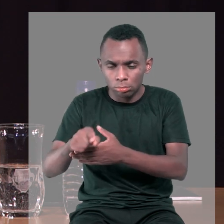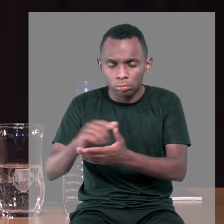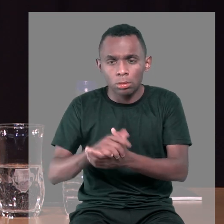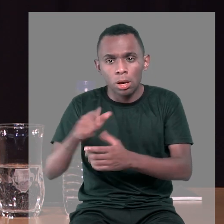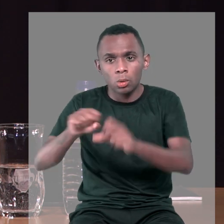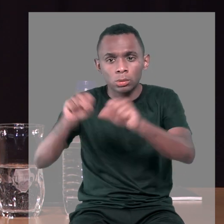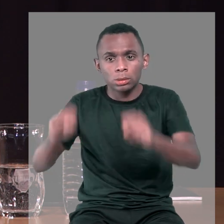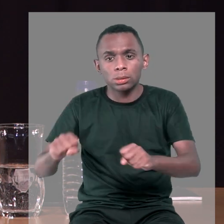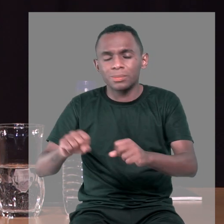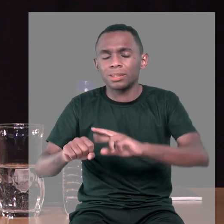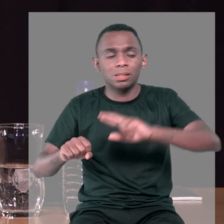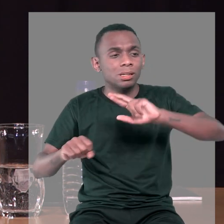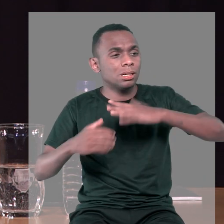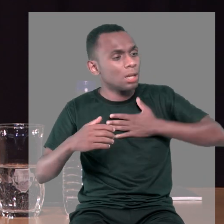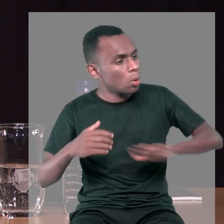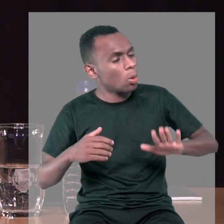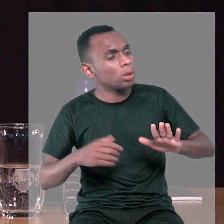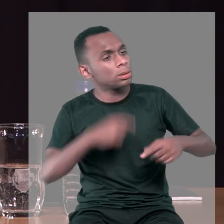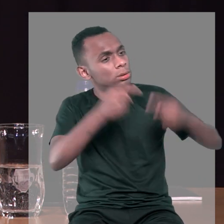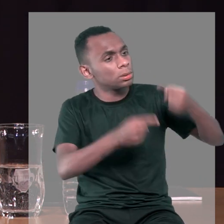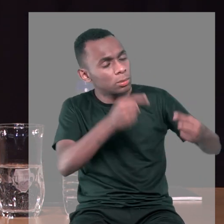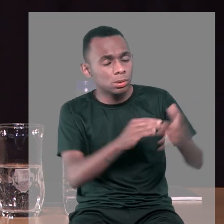político é a ideia de um bem comum,